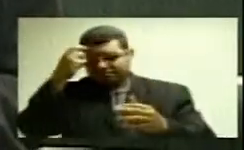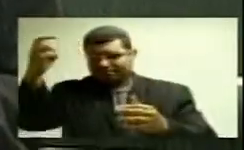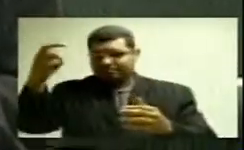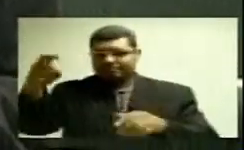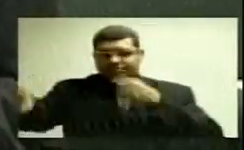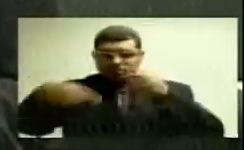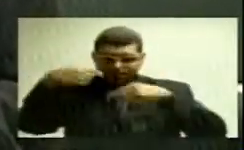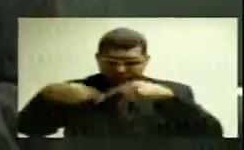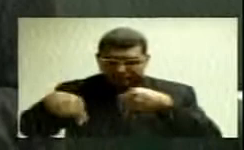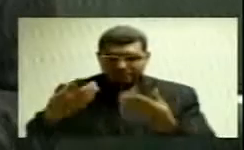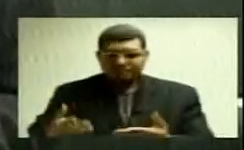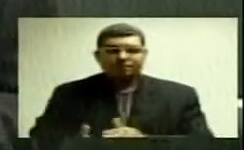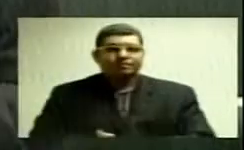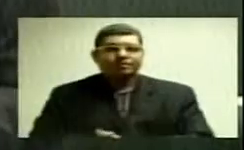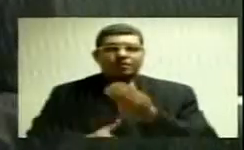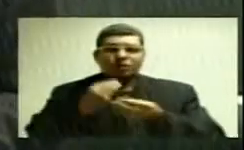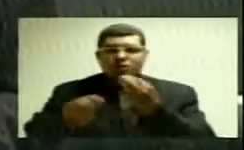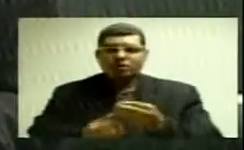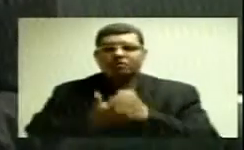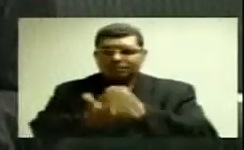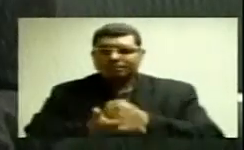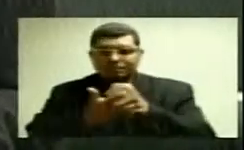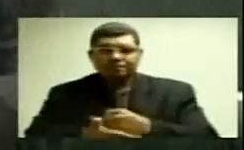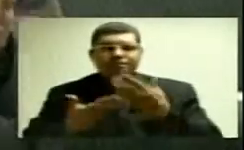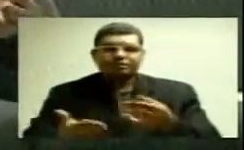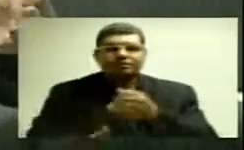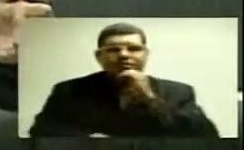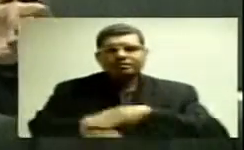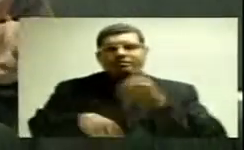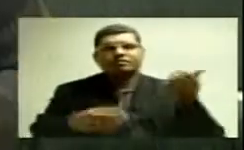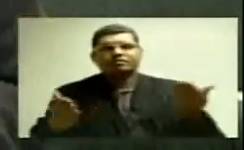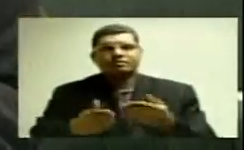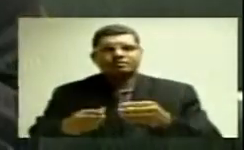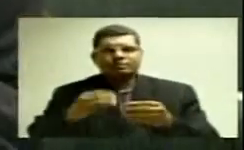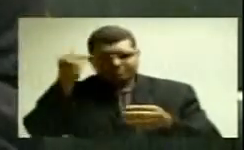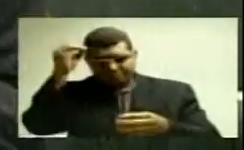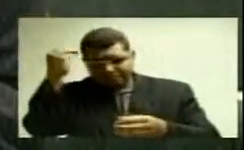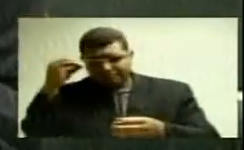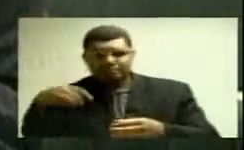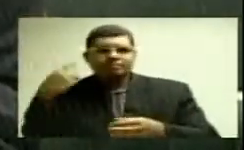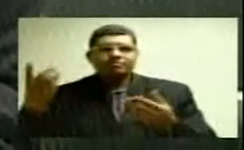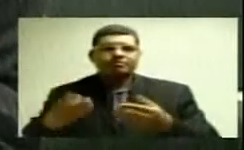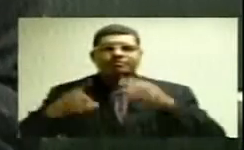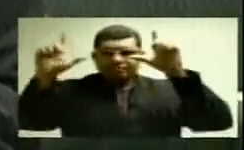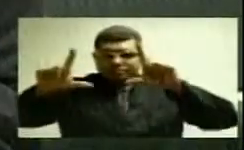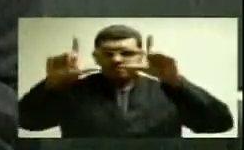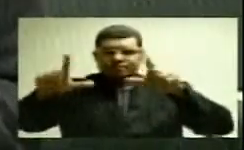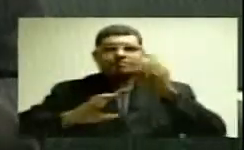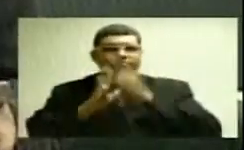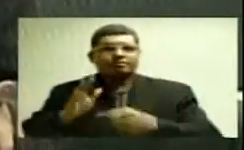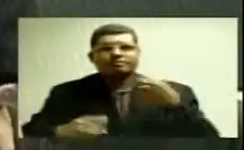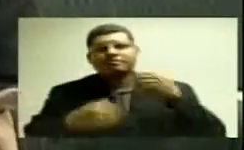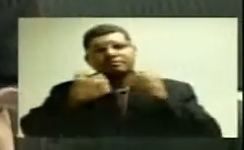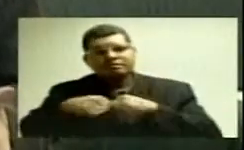e inteligência no seu discurso, como lhe é peculiar, ainda mais com a sua experiência de advogado, de militante na área de direito,